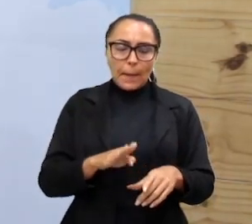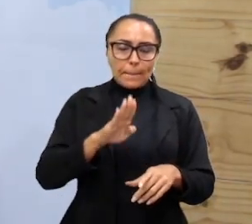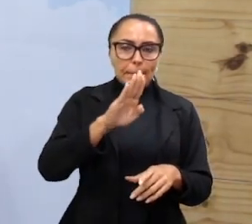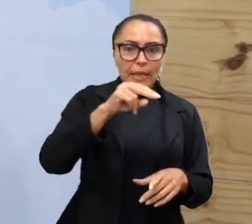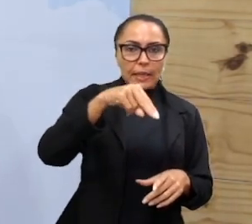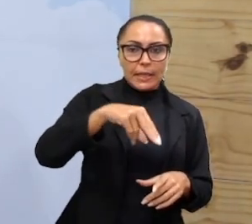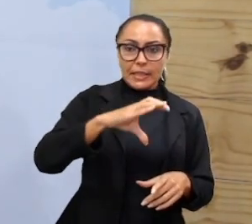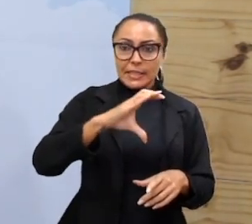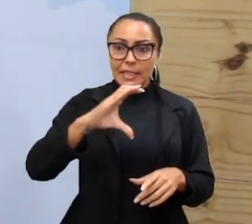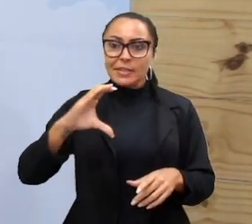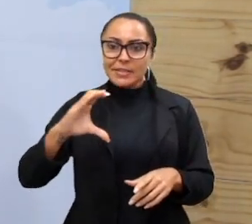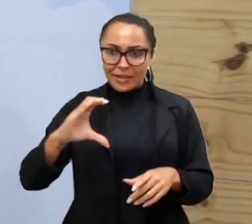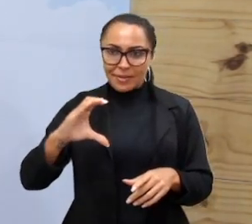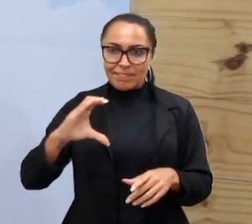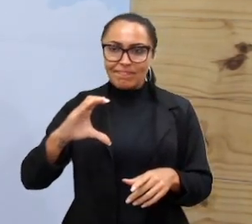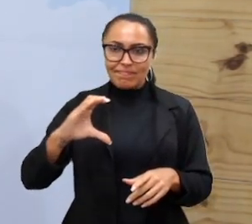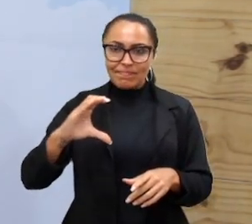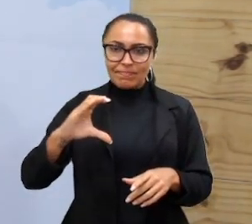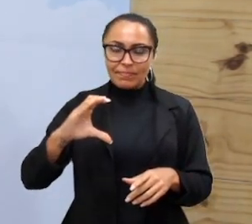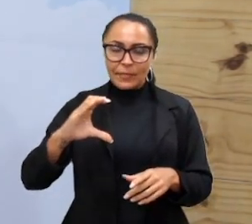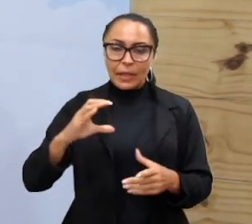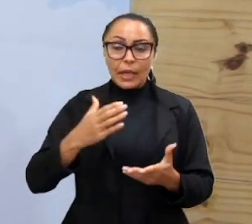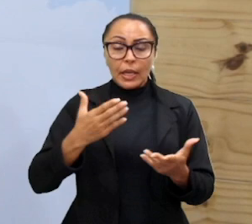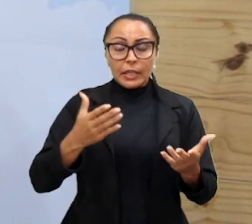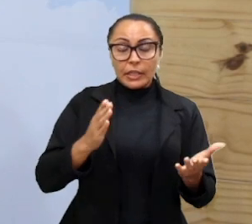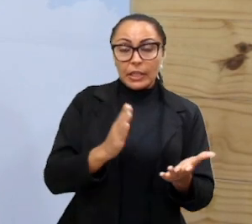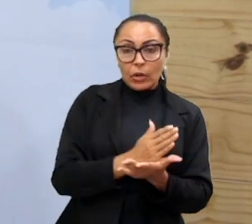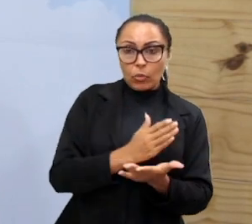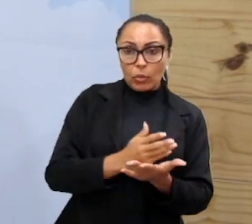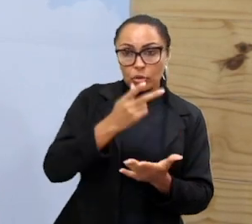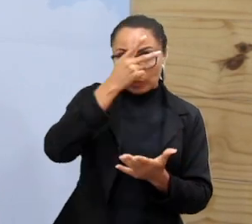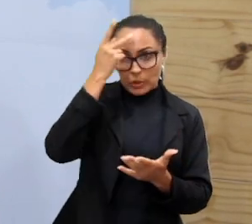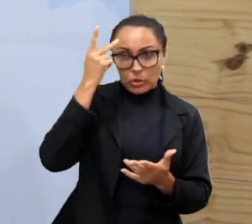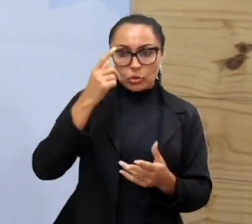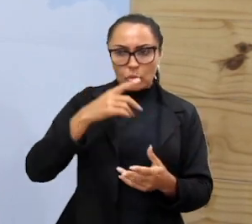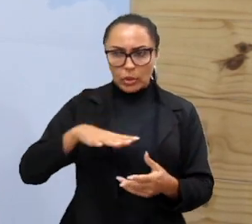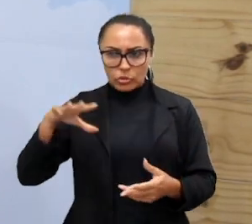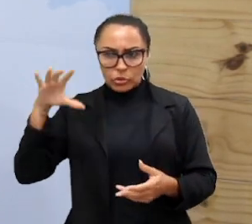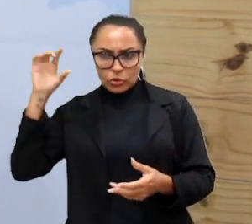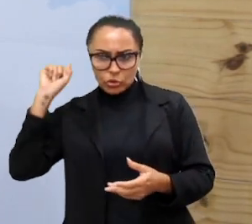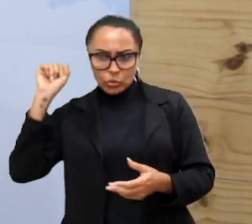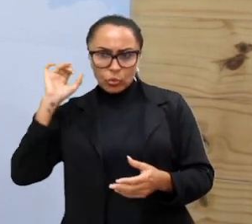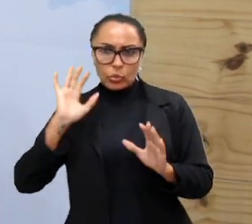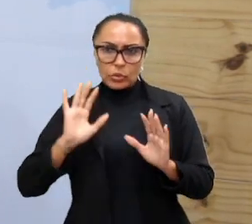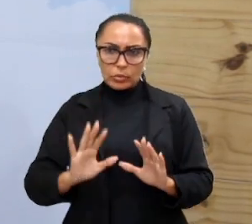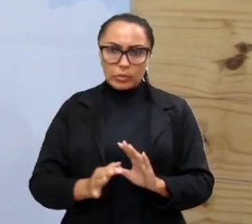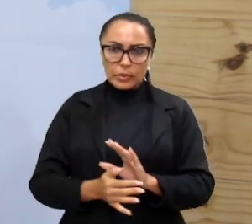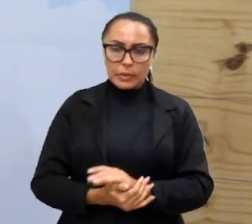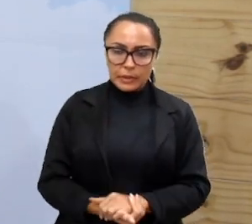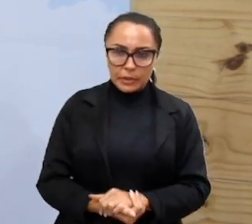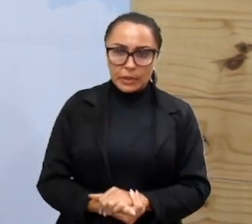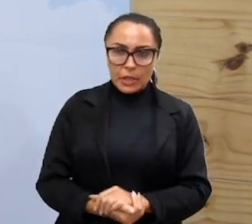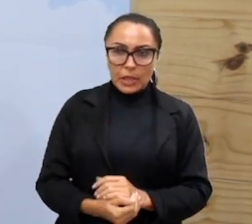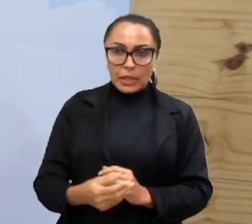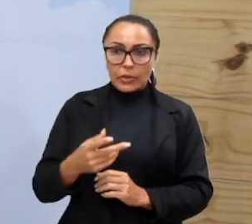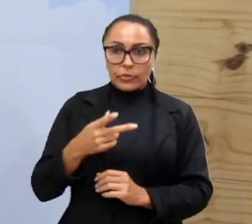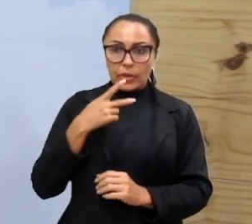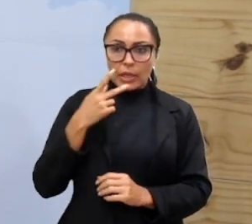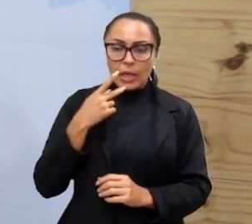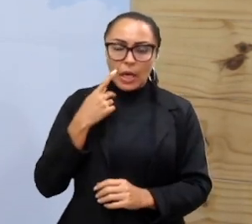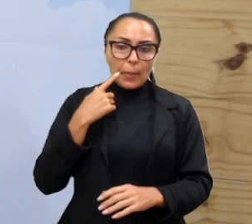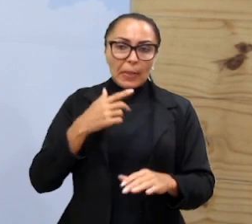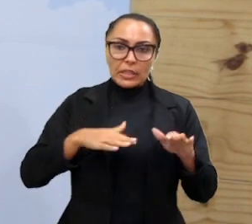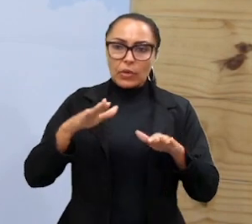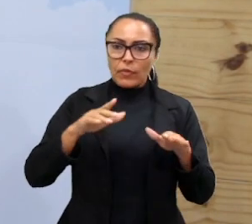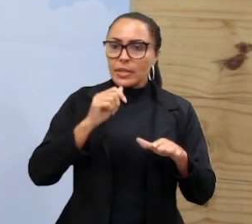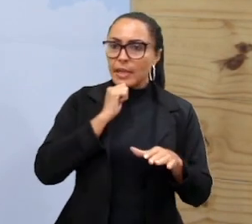Curricular, ou seja, a BNCC, que muitas pessoas escutam ou ouvem falar sobre ela, mas talvez ainda não